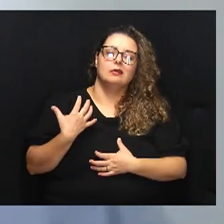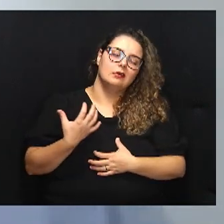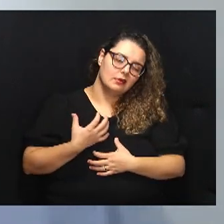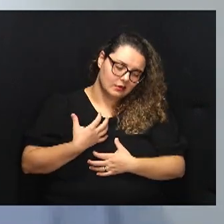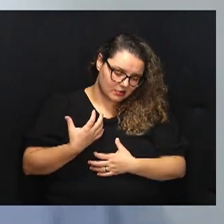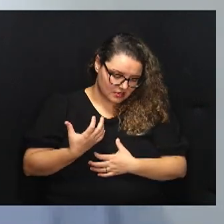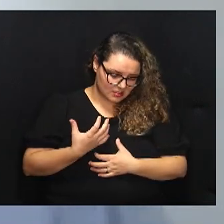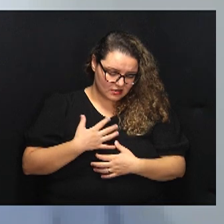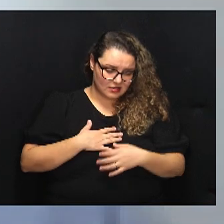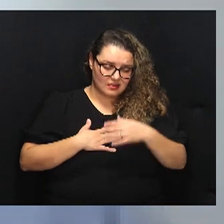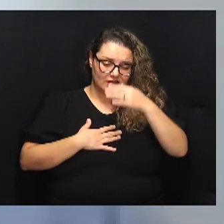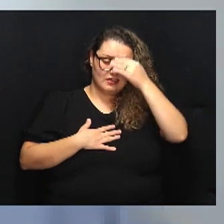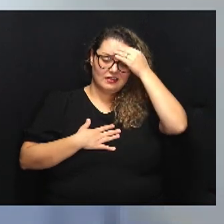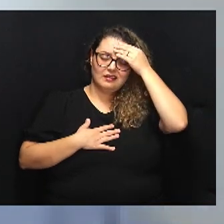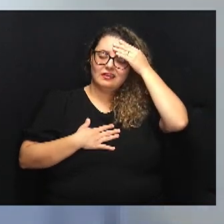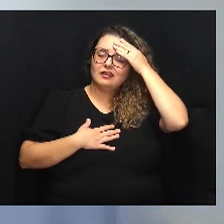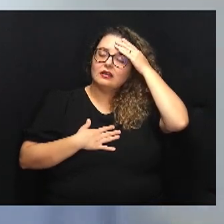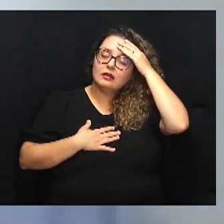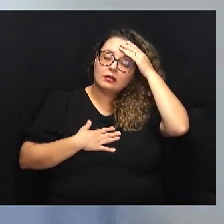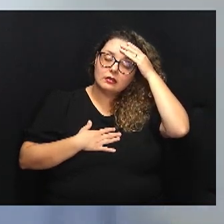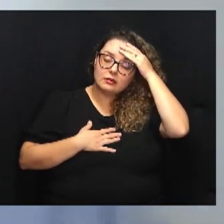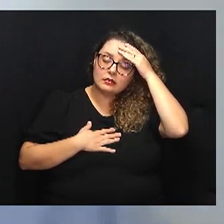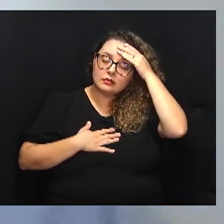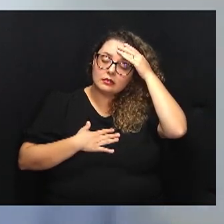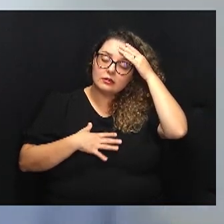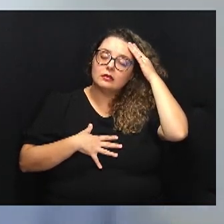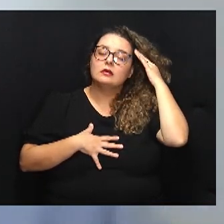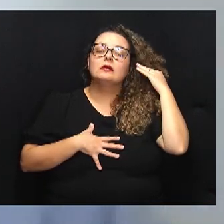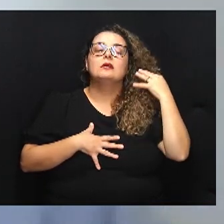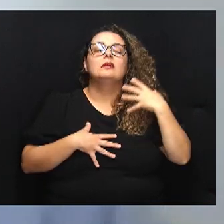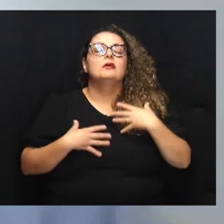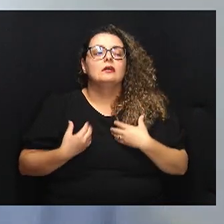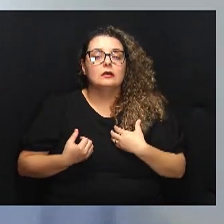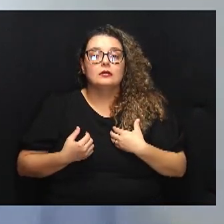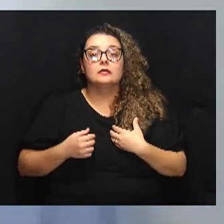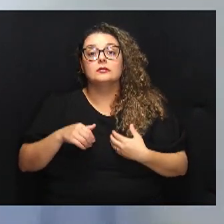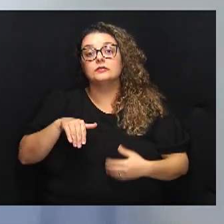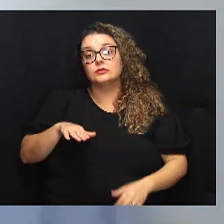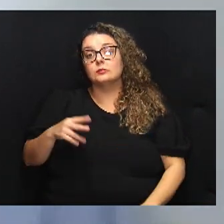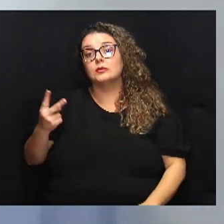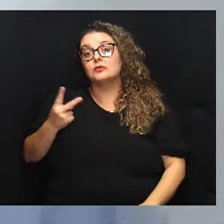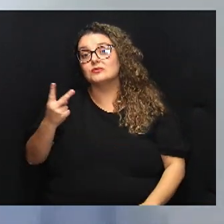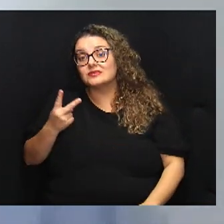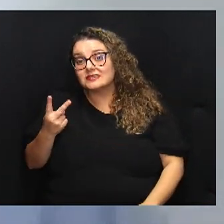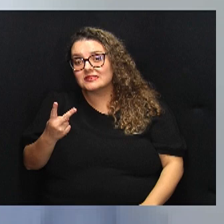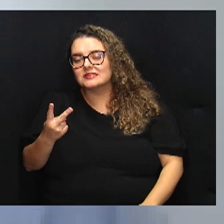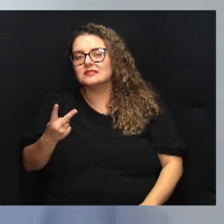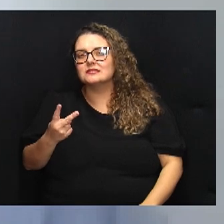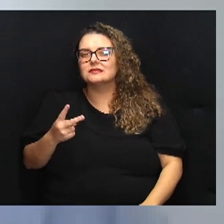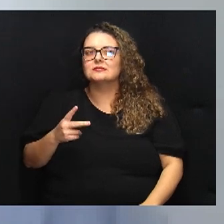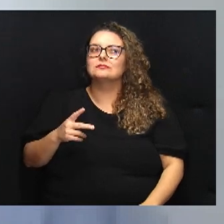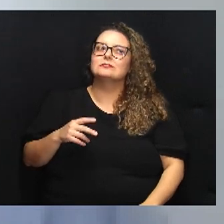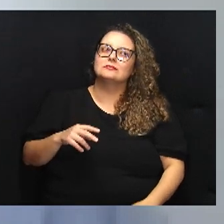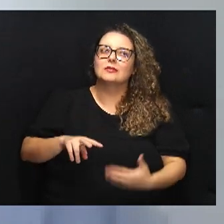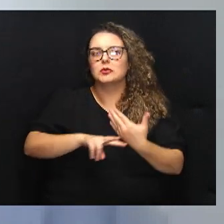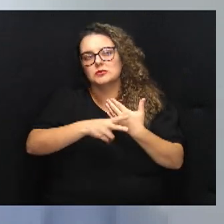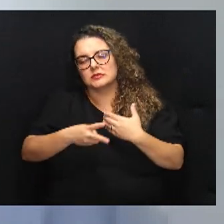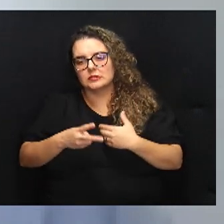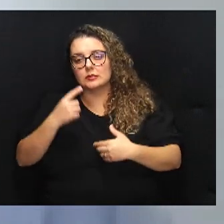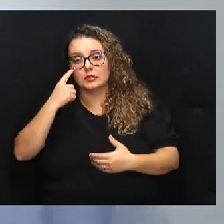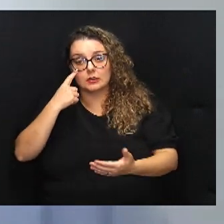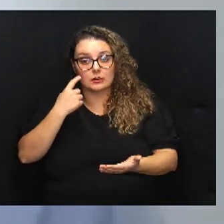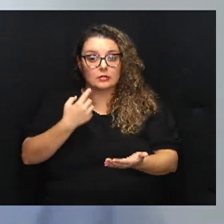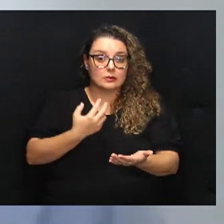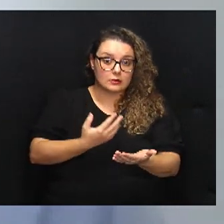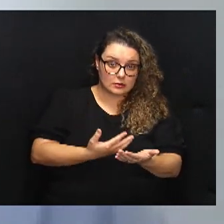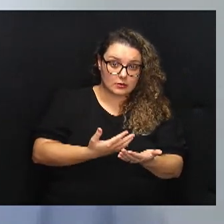sensação, né, de tontura, de fadiga, que já é mais secundário à anemia, de uma forma geral, do que a doença,